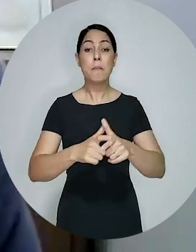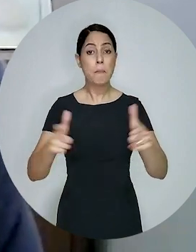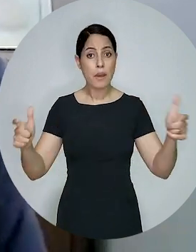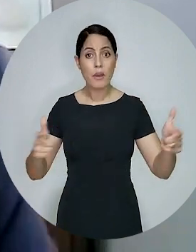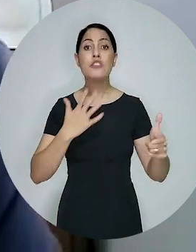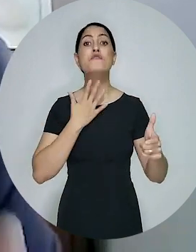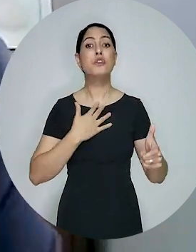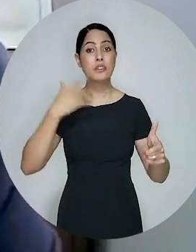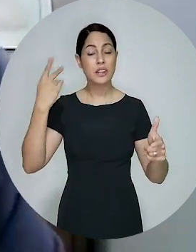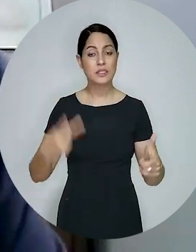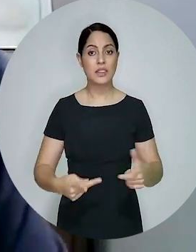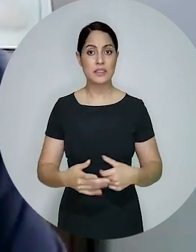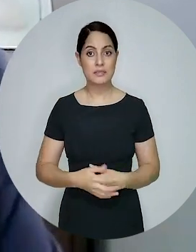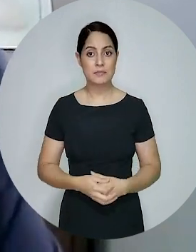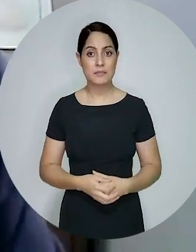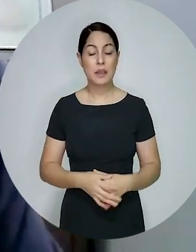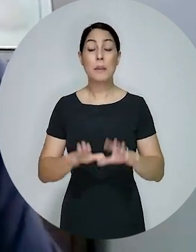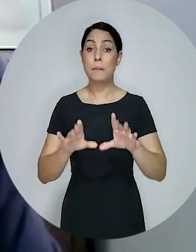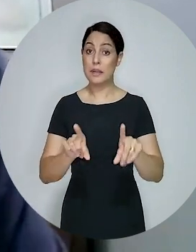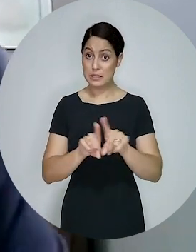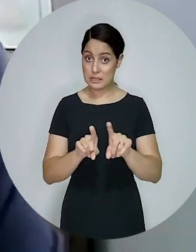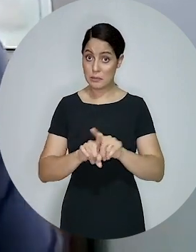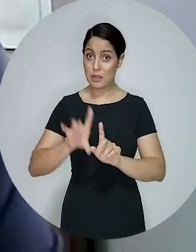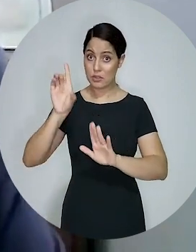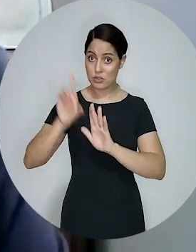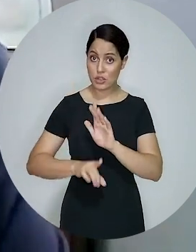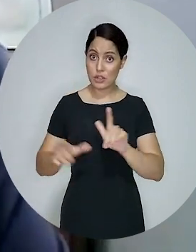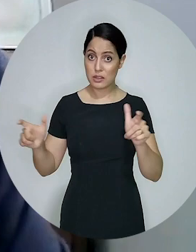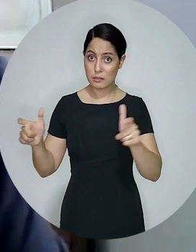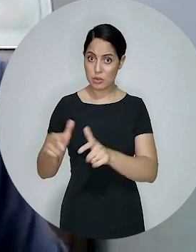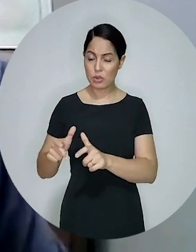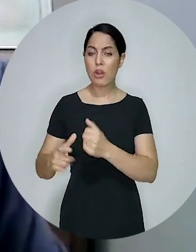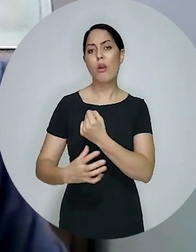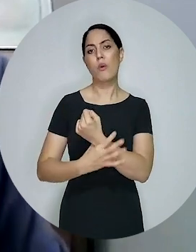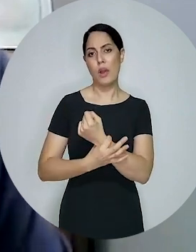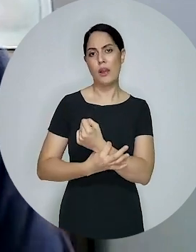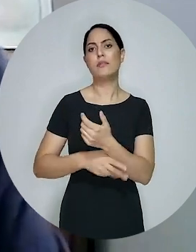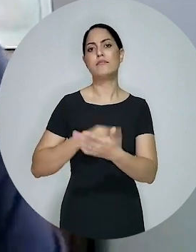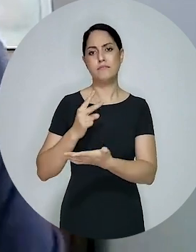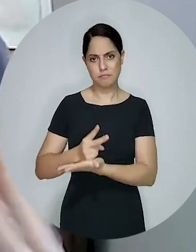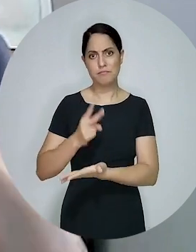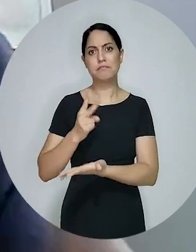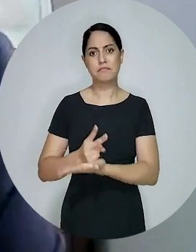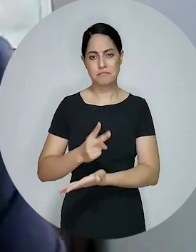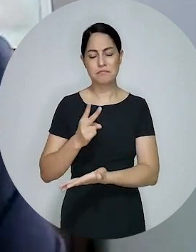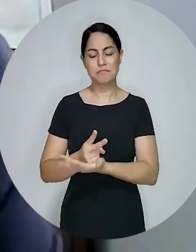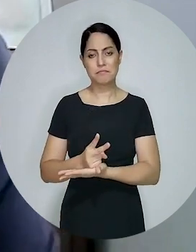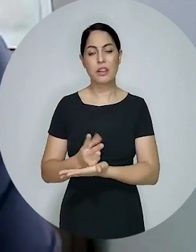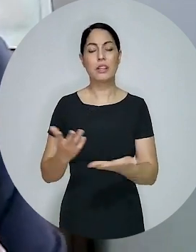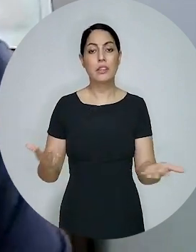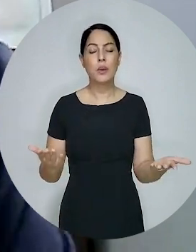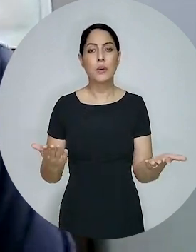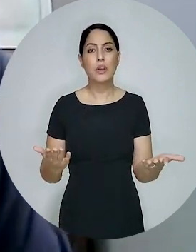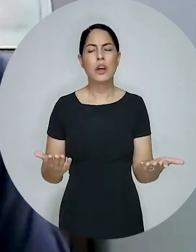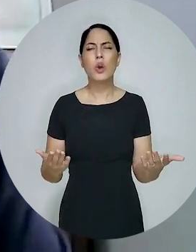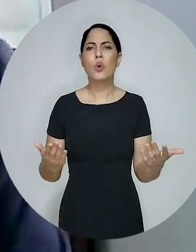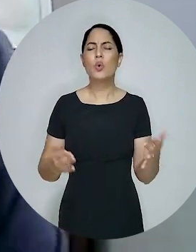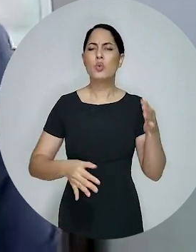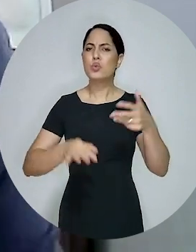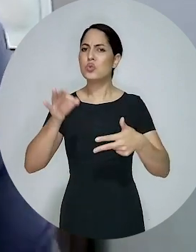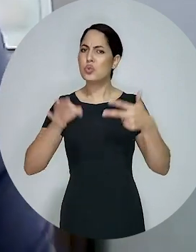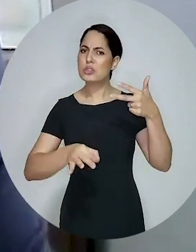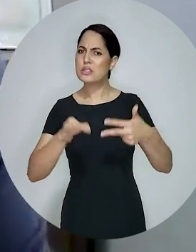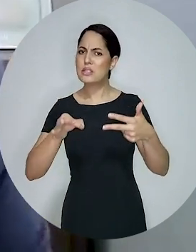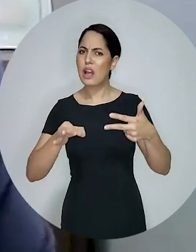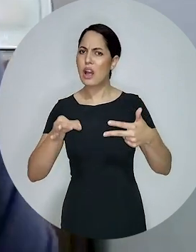da maioria, mas que também salvaguarda os direitos das minorias. Então, no momento em que o Poder Judiciário enfrenta esses conflitos